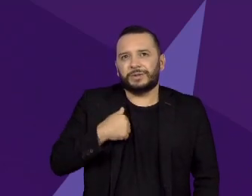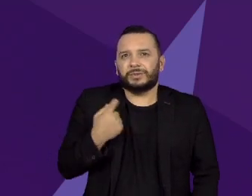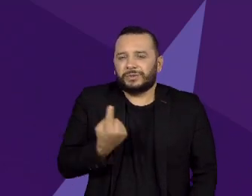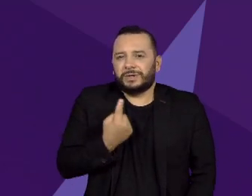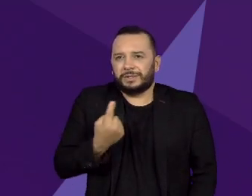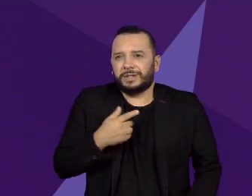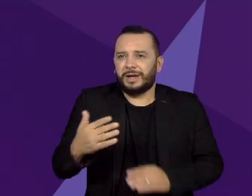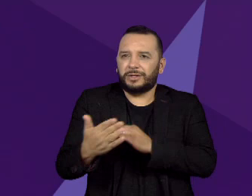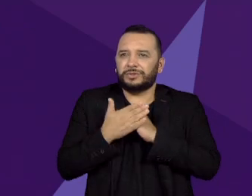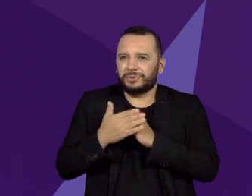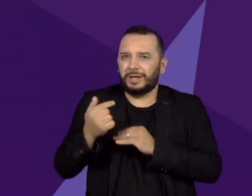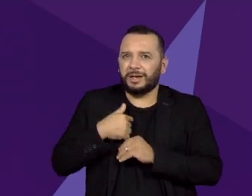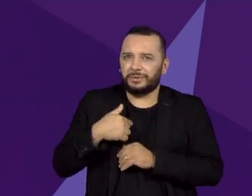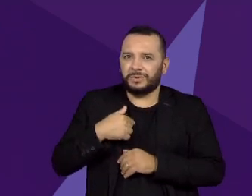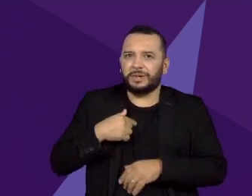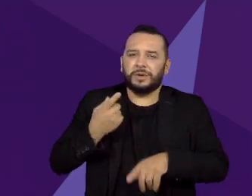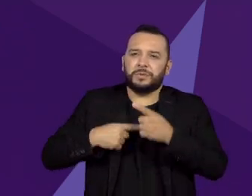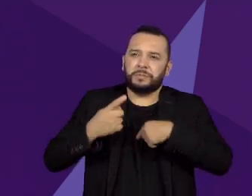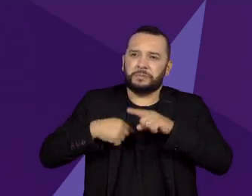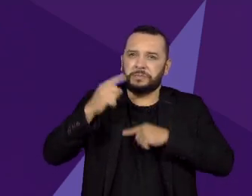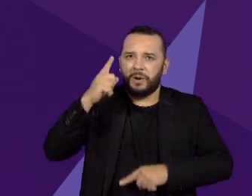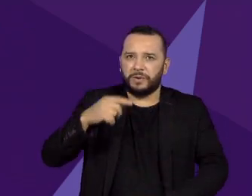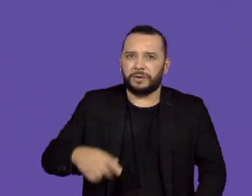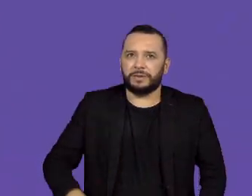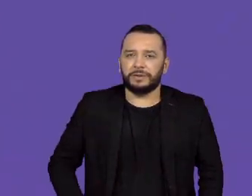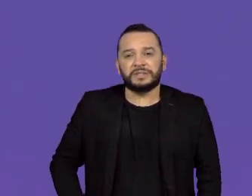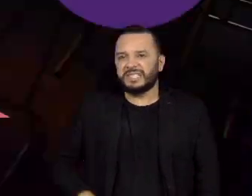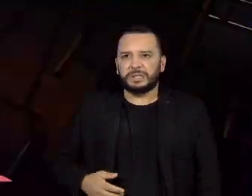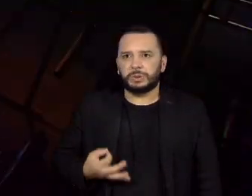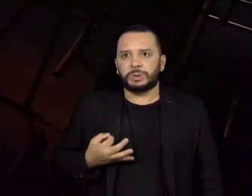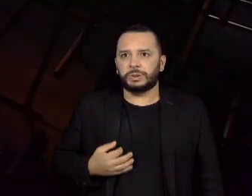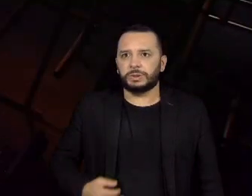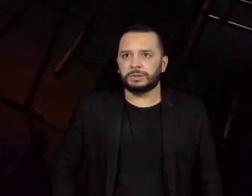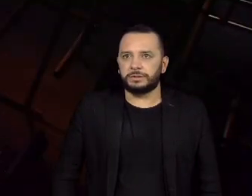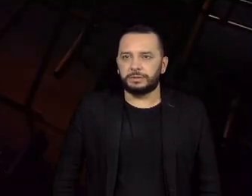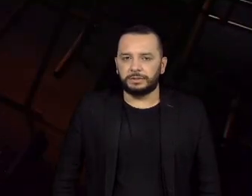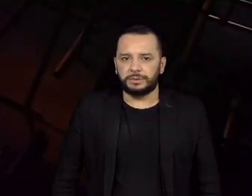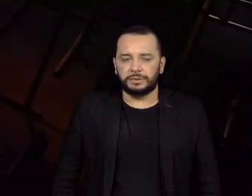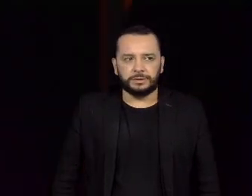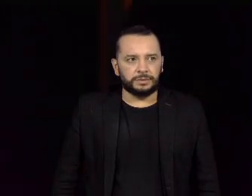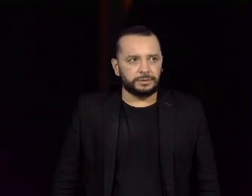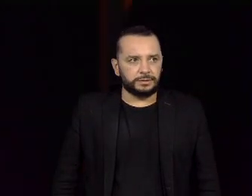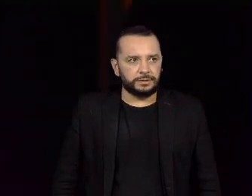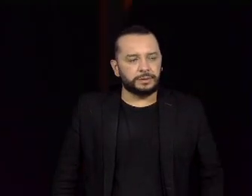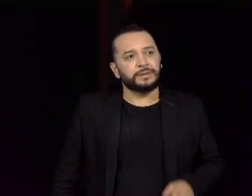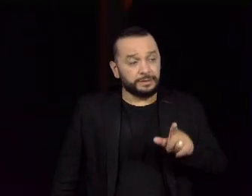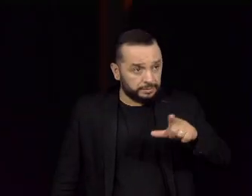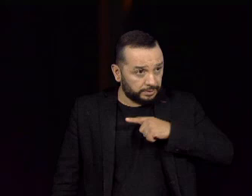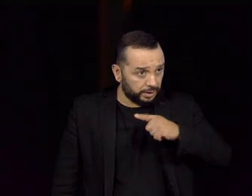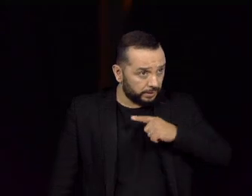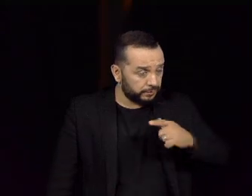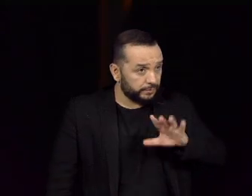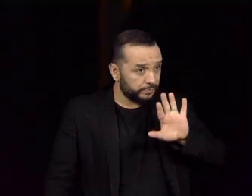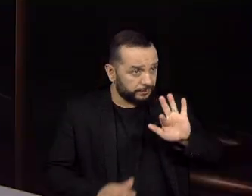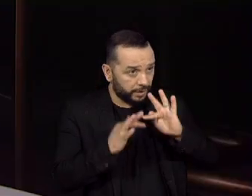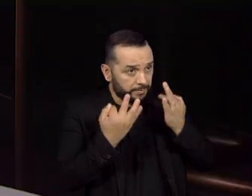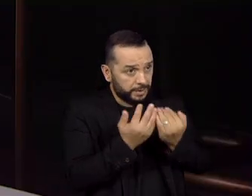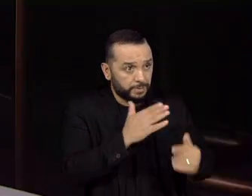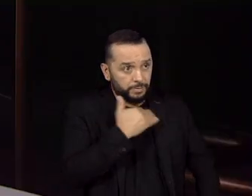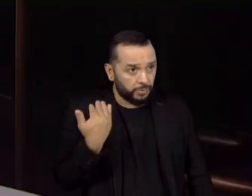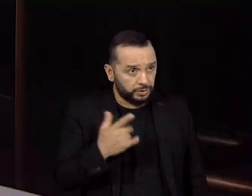ajudado a me tornar uma pessoa mais calma. Vai tomar... Você teve mortes na família nessa pandemia?